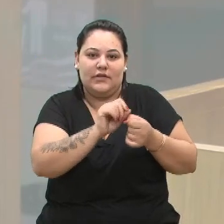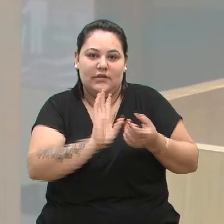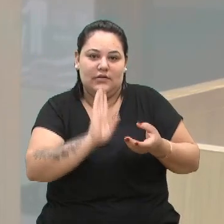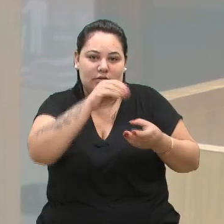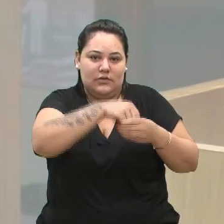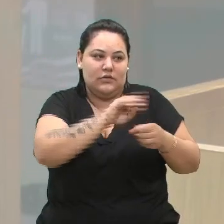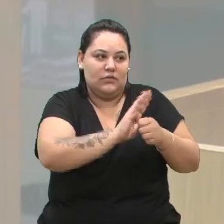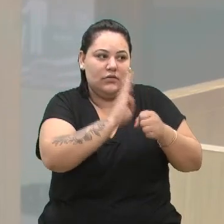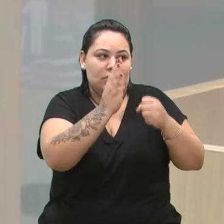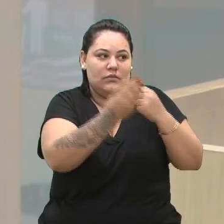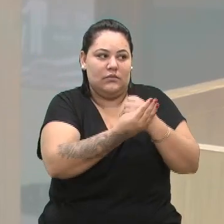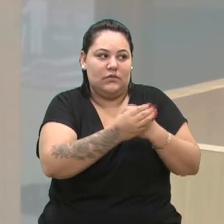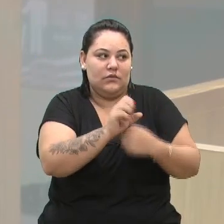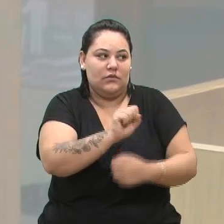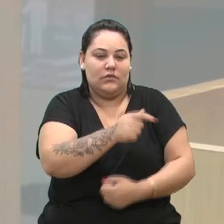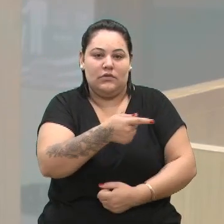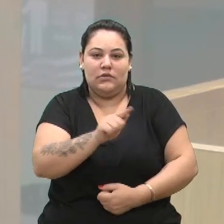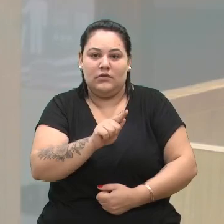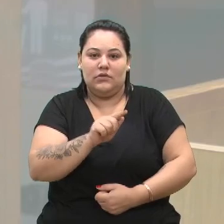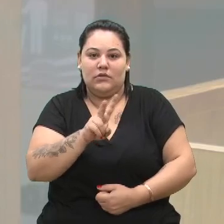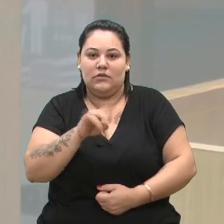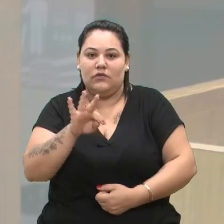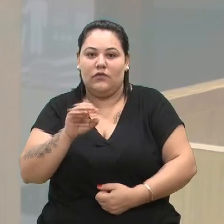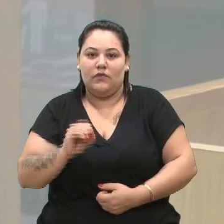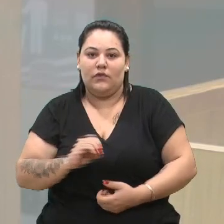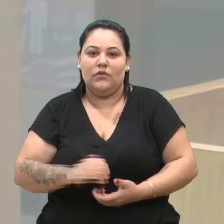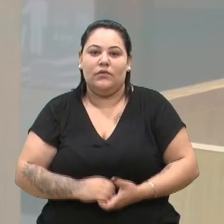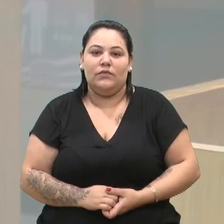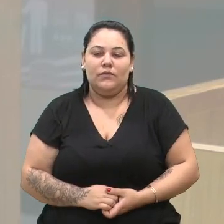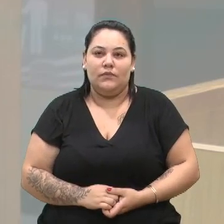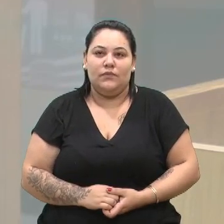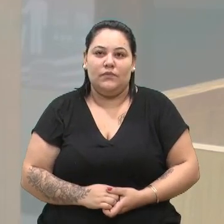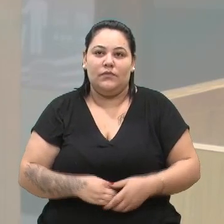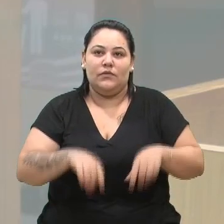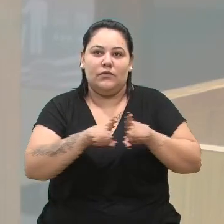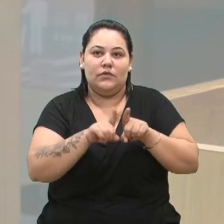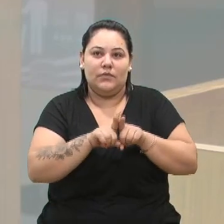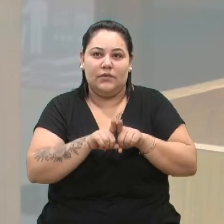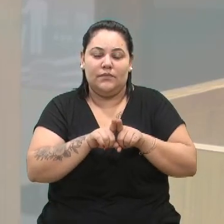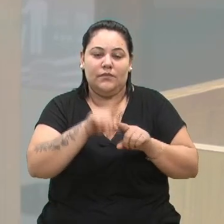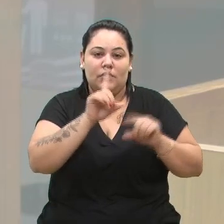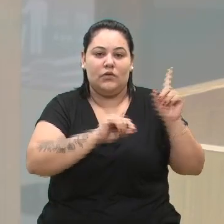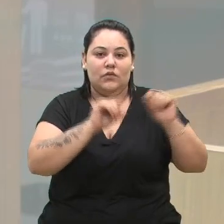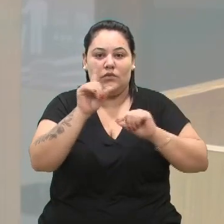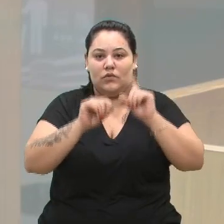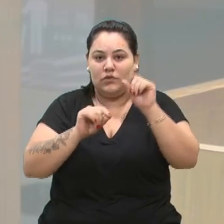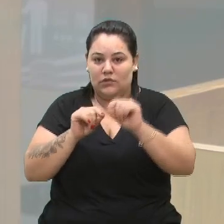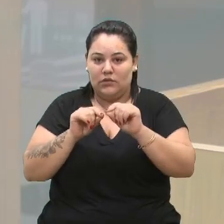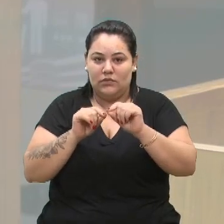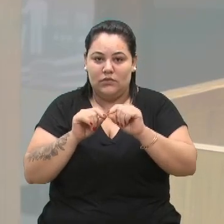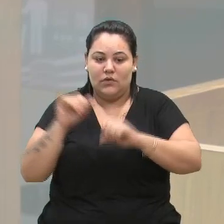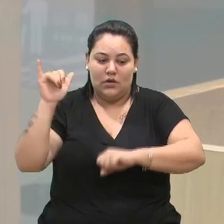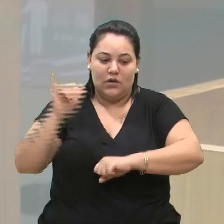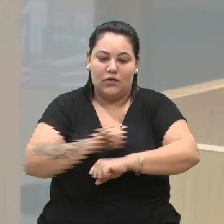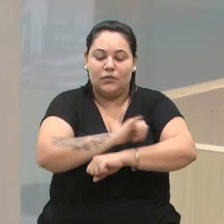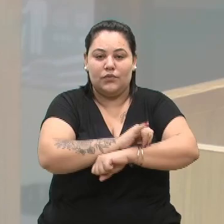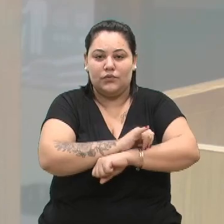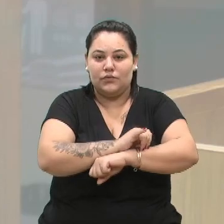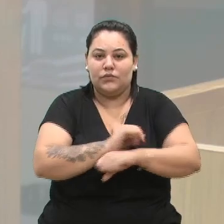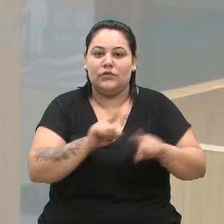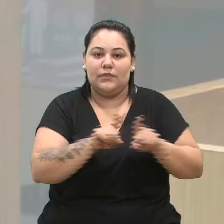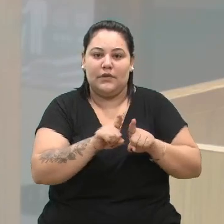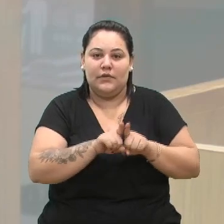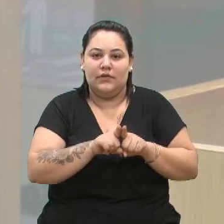Vito, bairro Vitória, Esplanada, Cruzeiro, Aeroporto, Campo